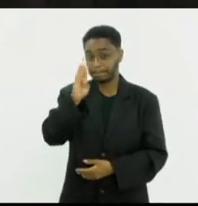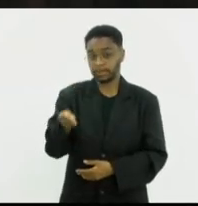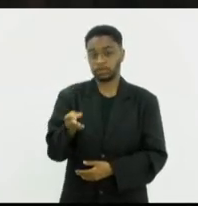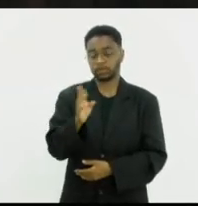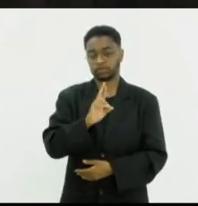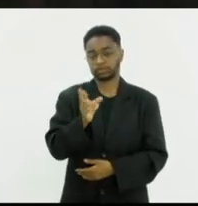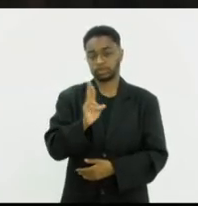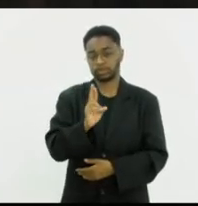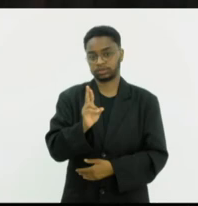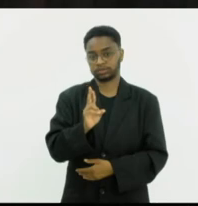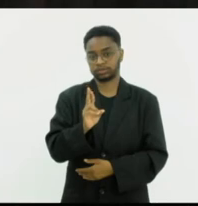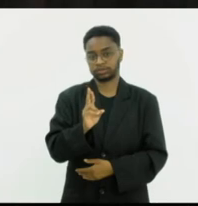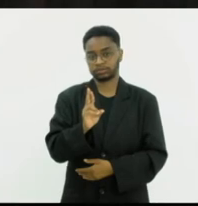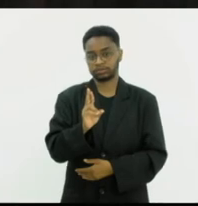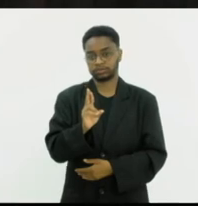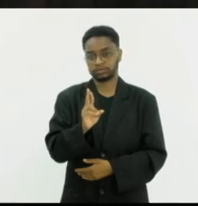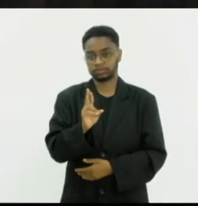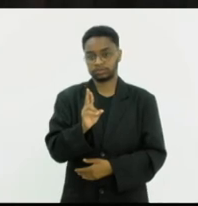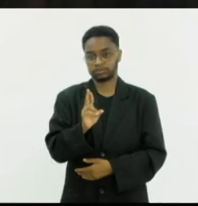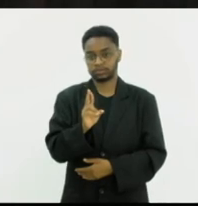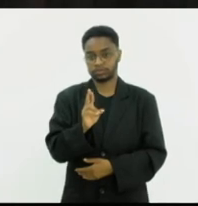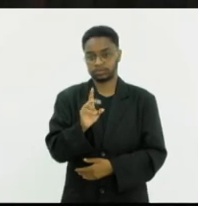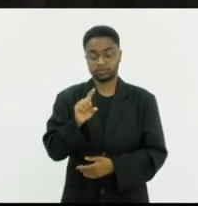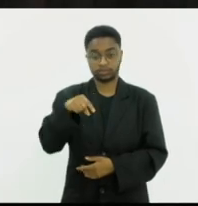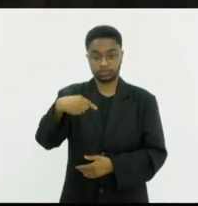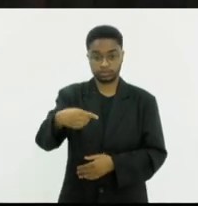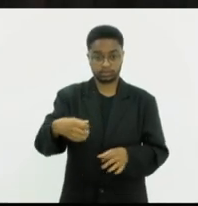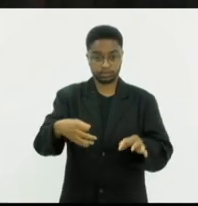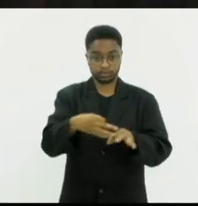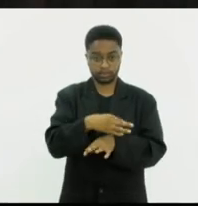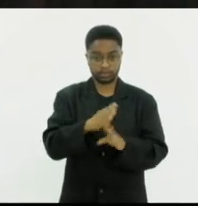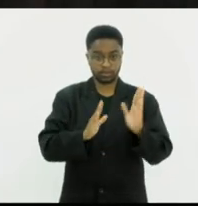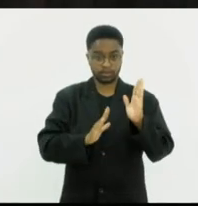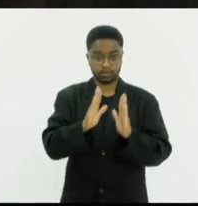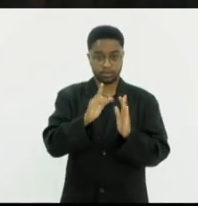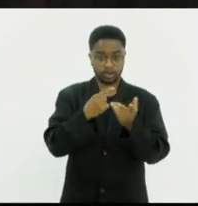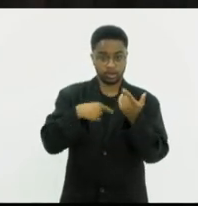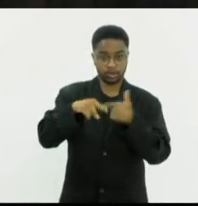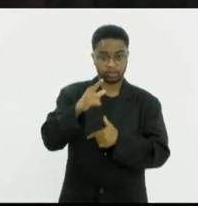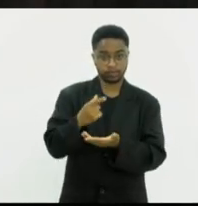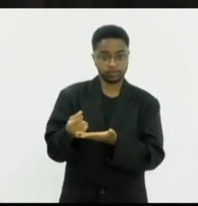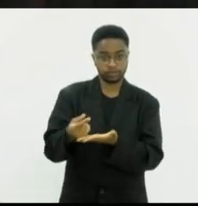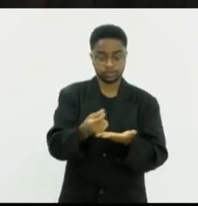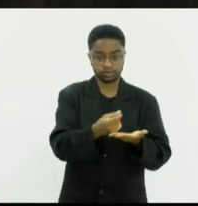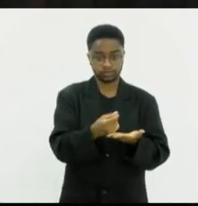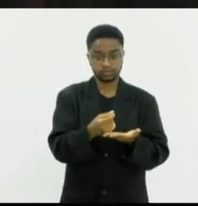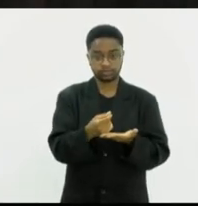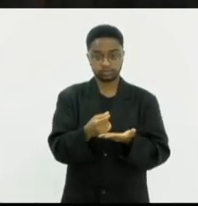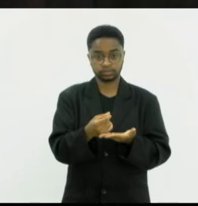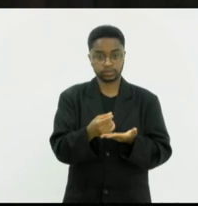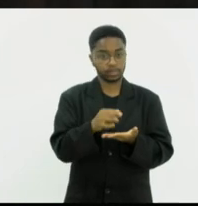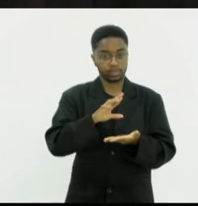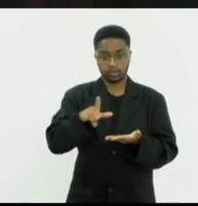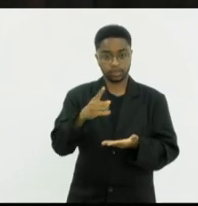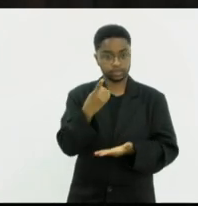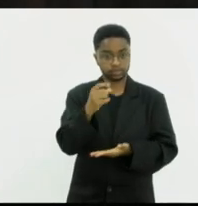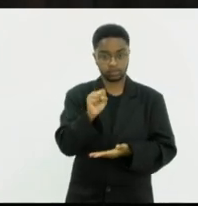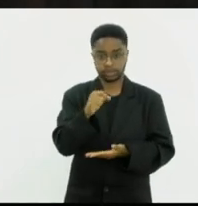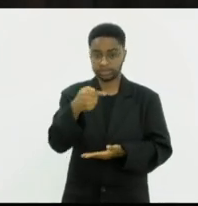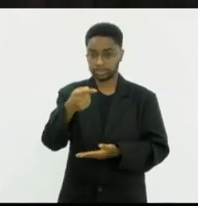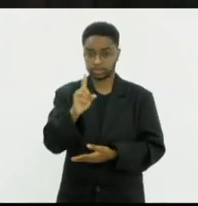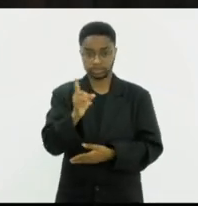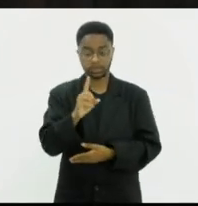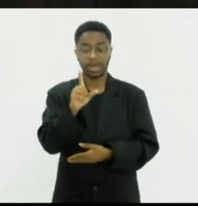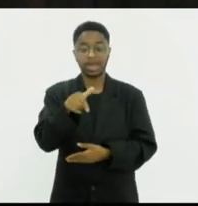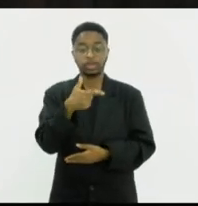bilhões de reais. Quando acabar o regime, se nada mudar, ela não será mais 187, não. Será mais